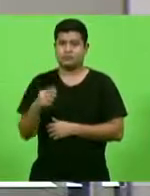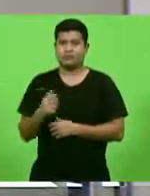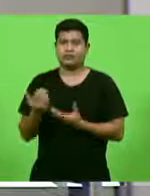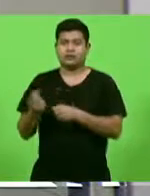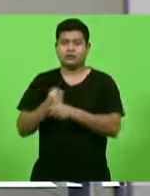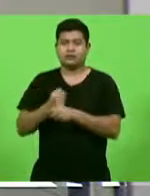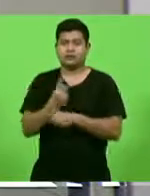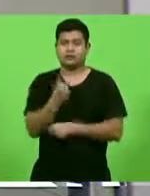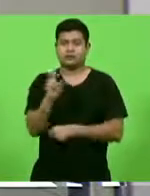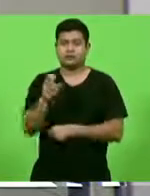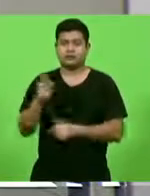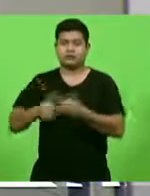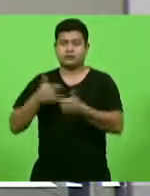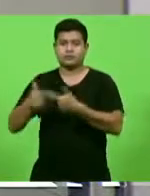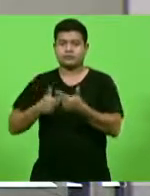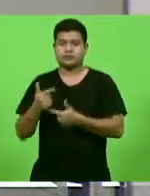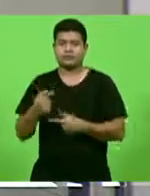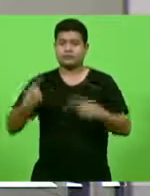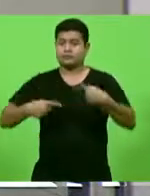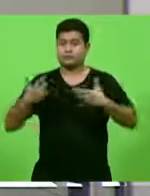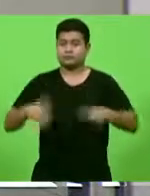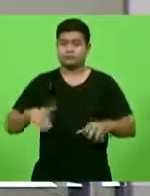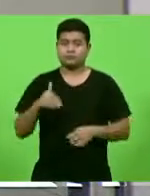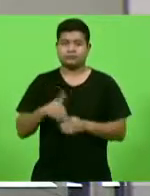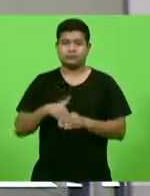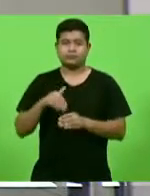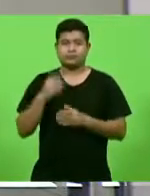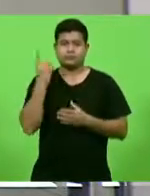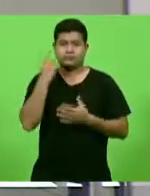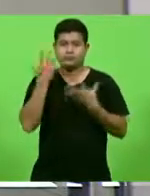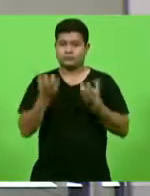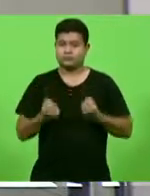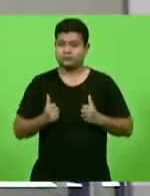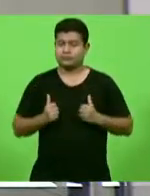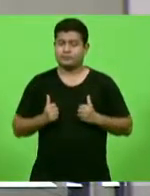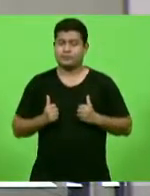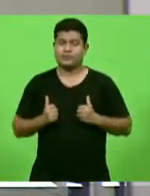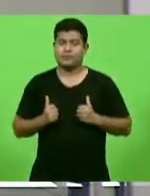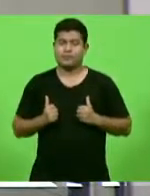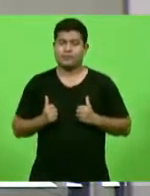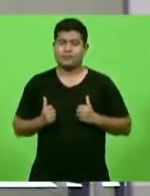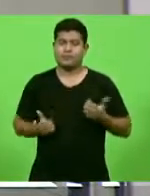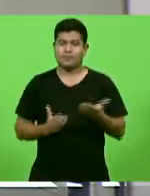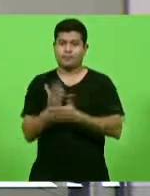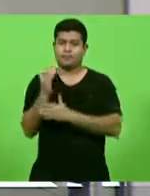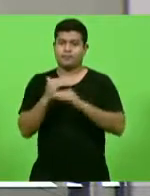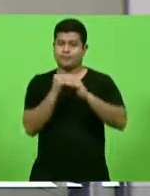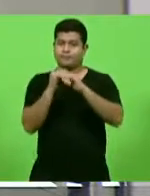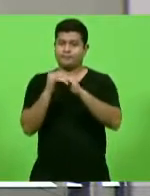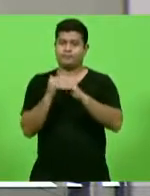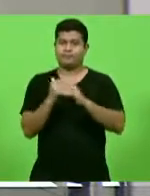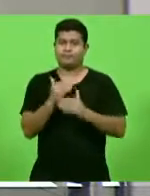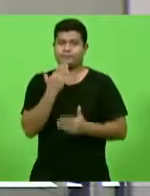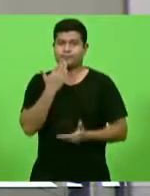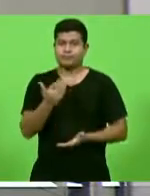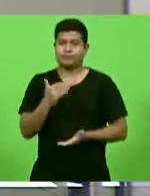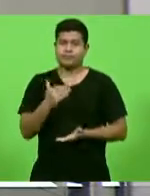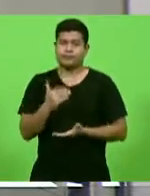discussão. Não havendo quem queira discutir em votação, deputados que aprovam permaneçam como se encontra. Aprovado por